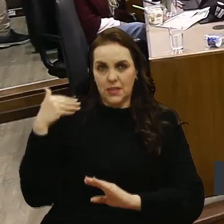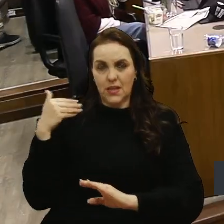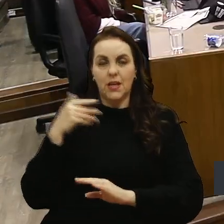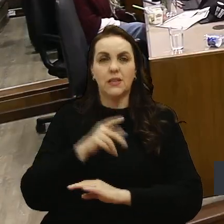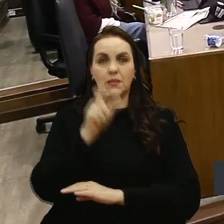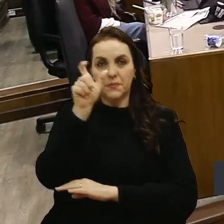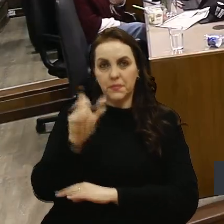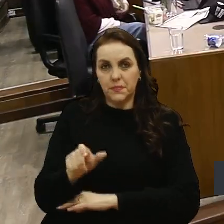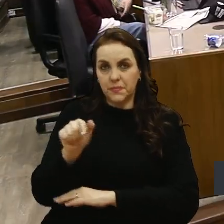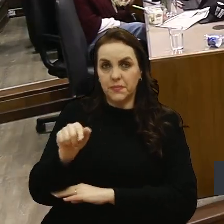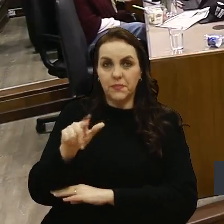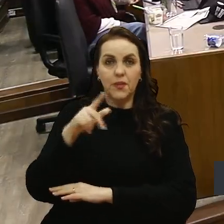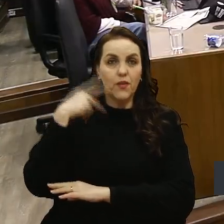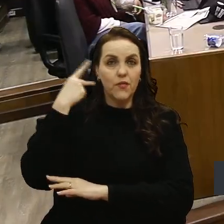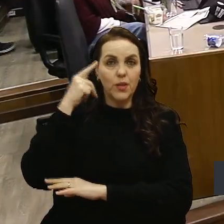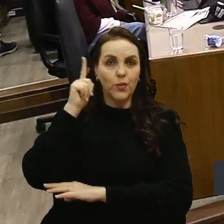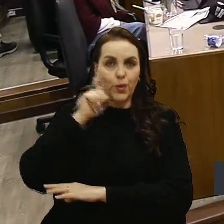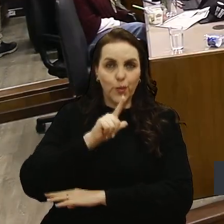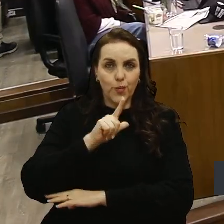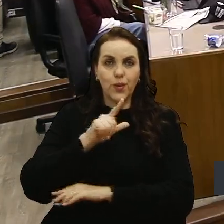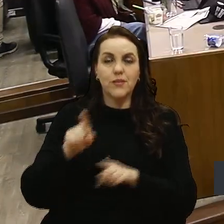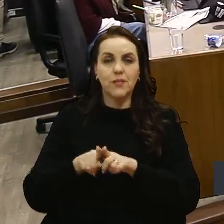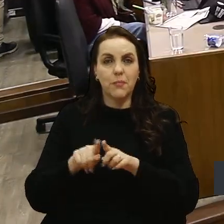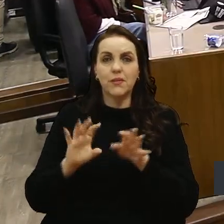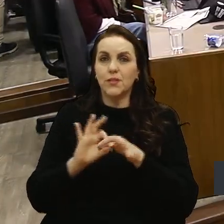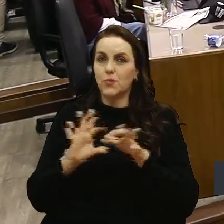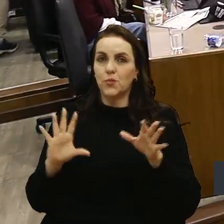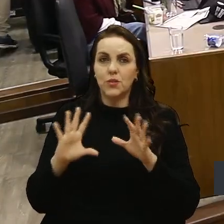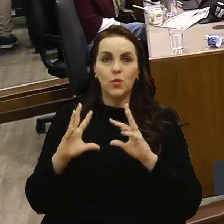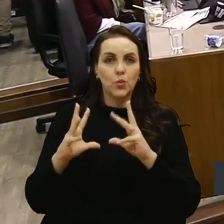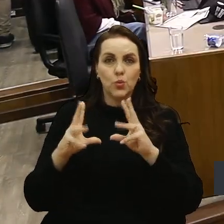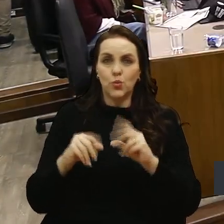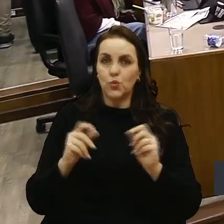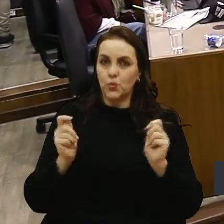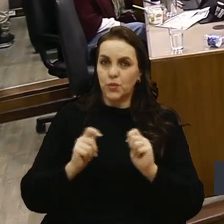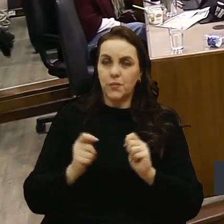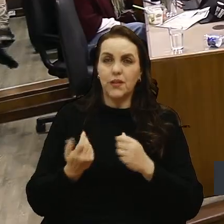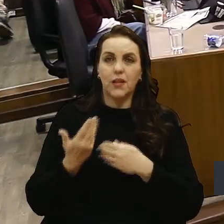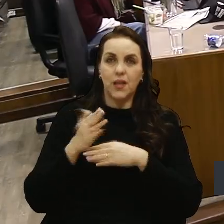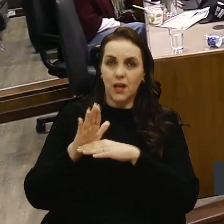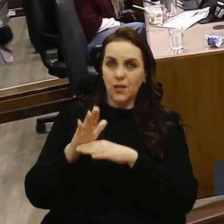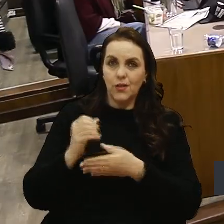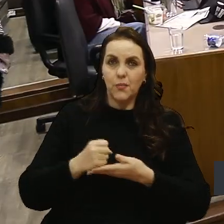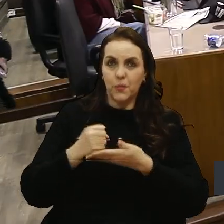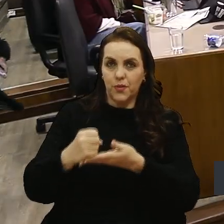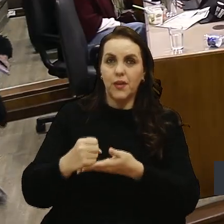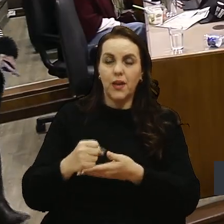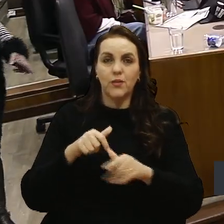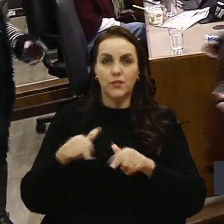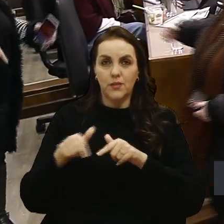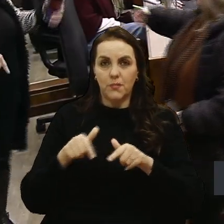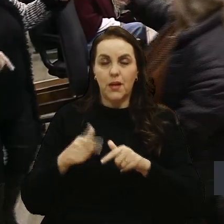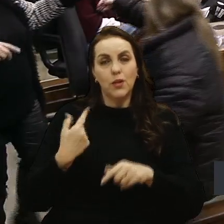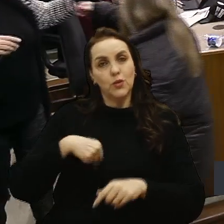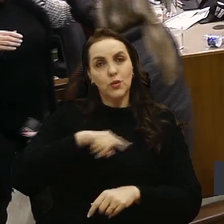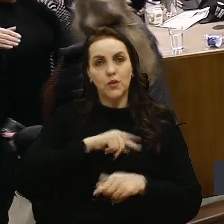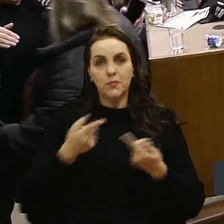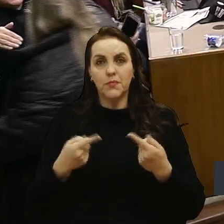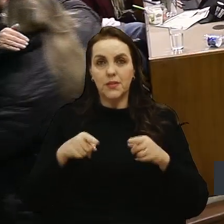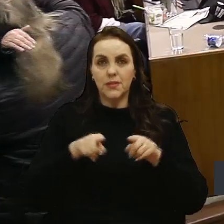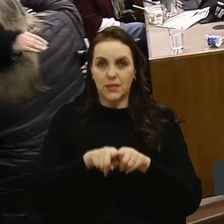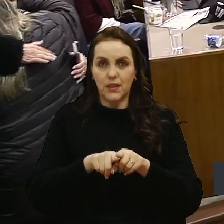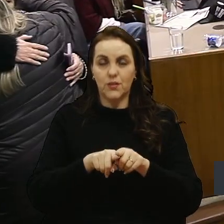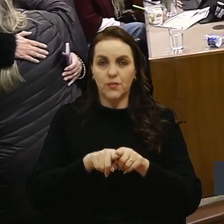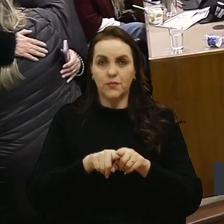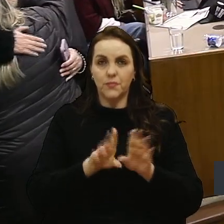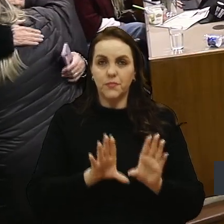vereador Lucas, e me colocar à disposição para tudo que nós pudéssemos somar em torno do trabalho, já que nós também somos parceiro ali na frente